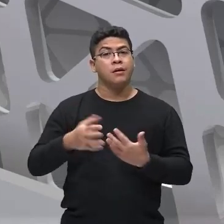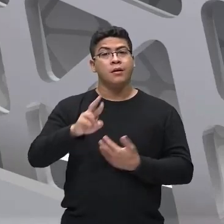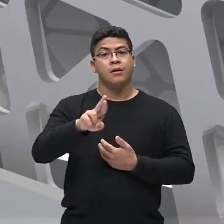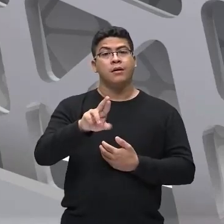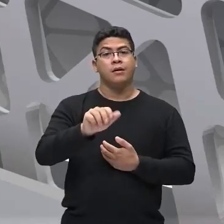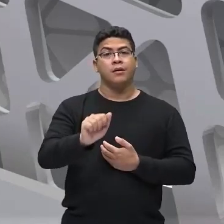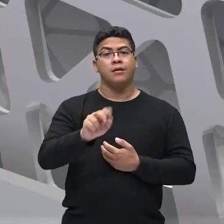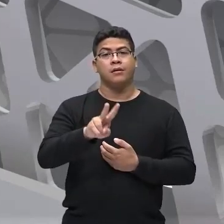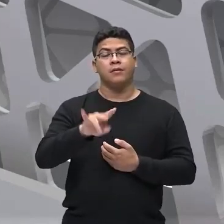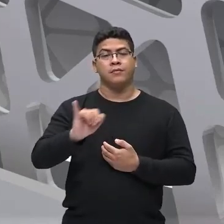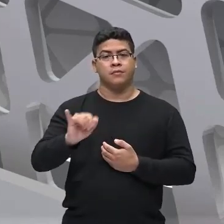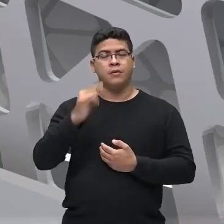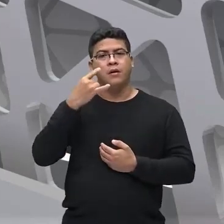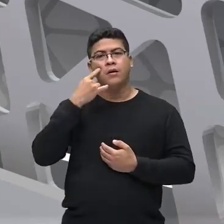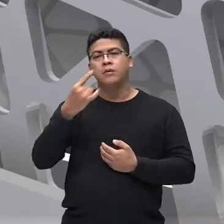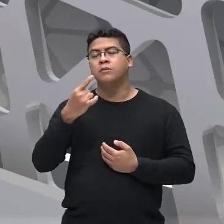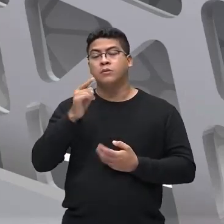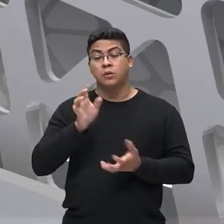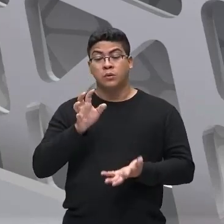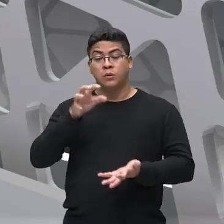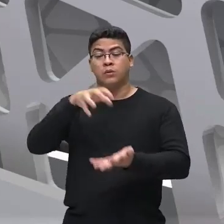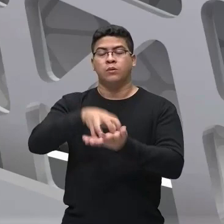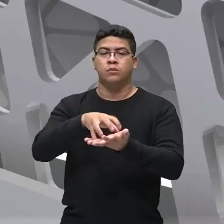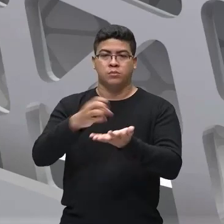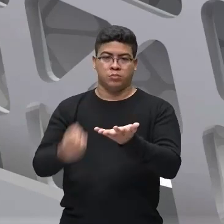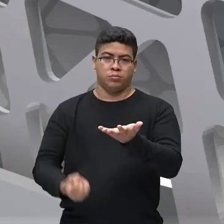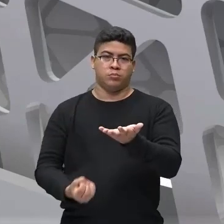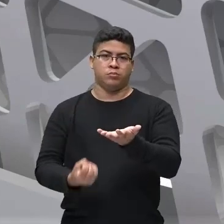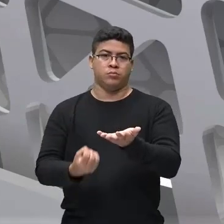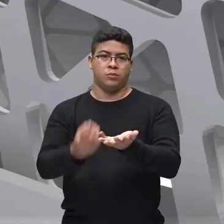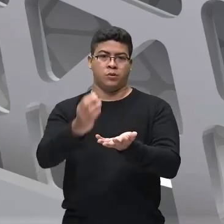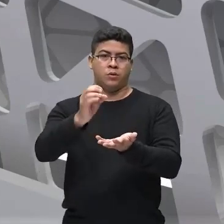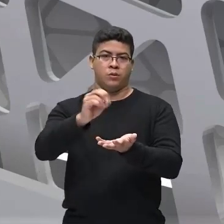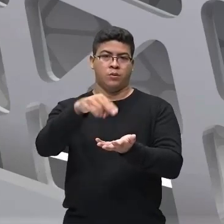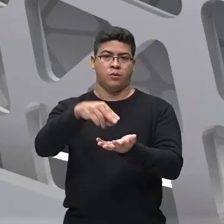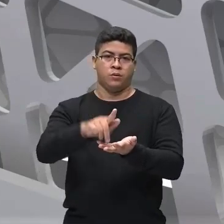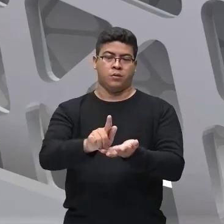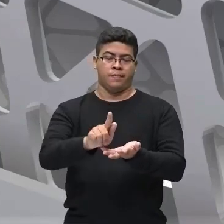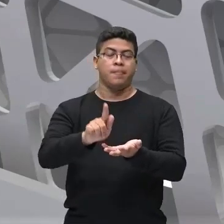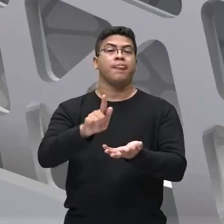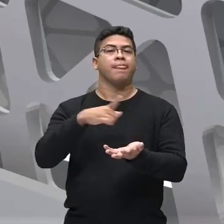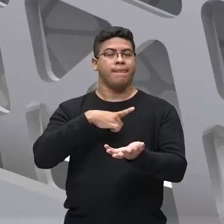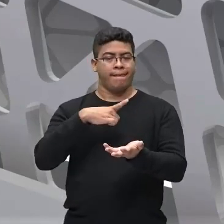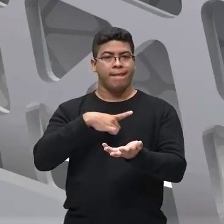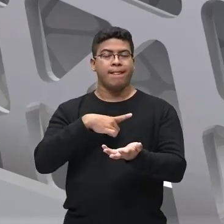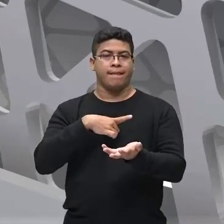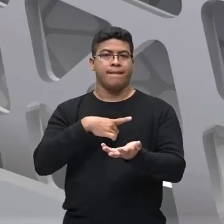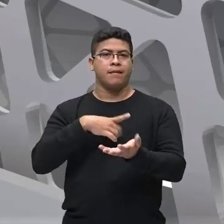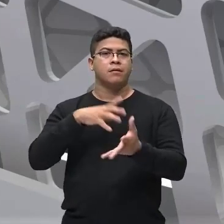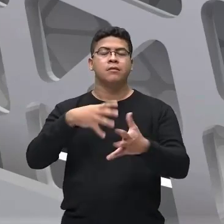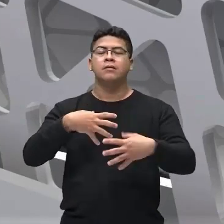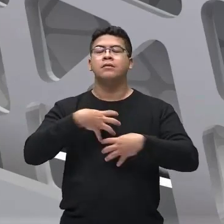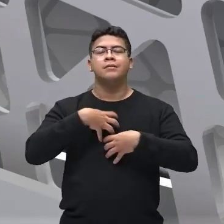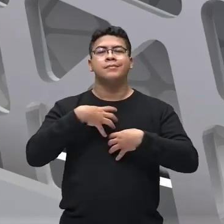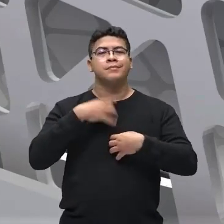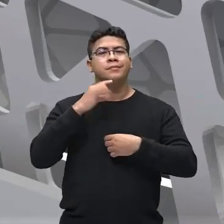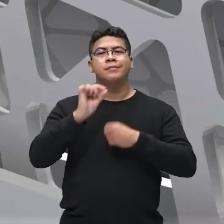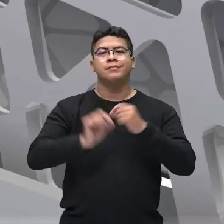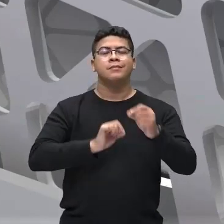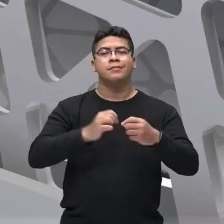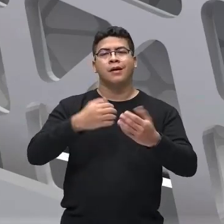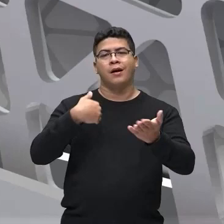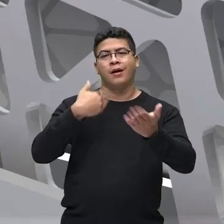este centro, construiu, inaugurou esse centro para fazer isto, escutar as